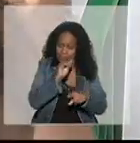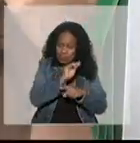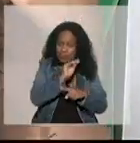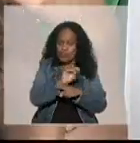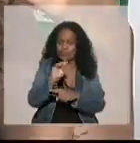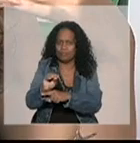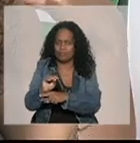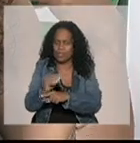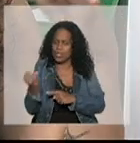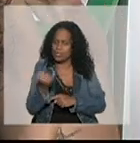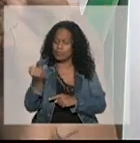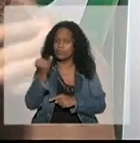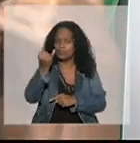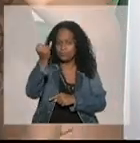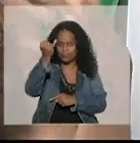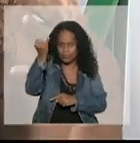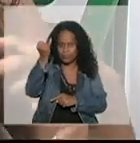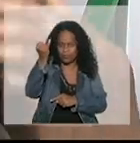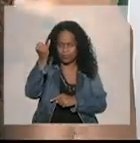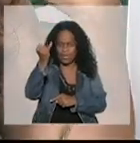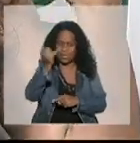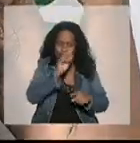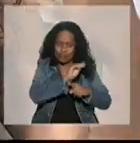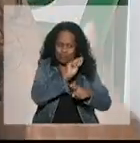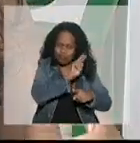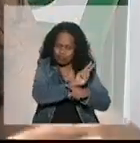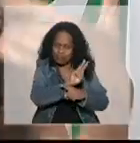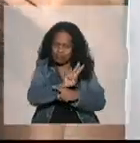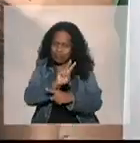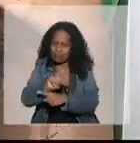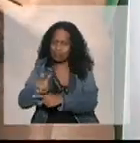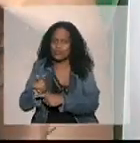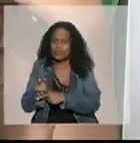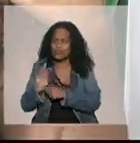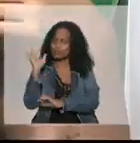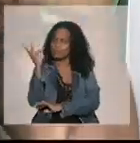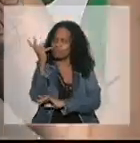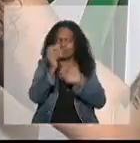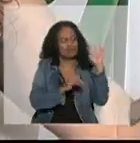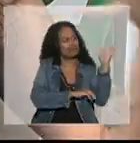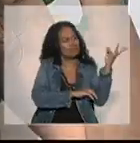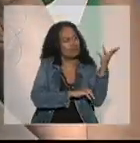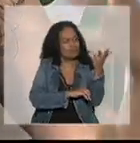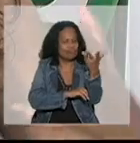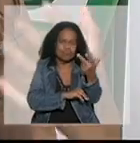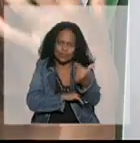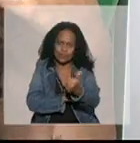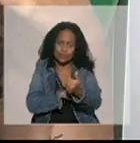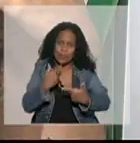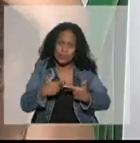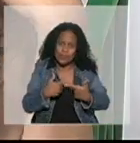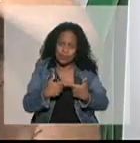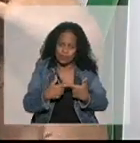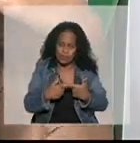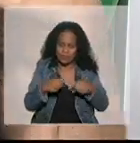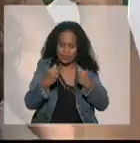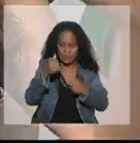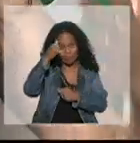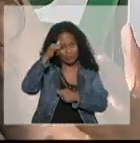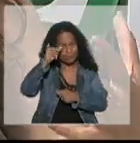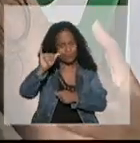assim, eu acho que também é muito importante lembrar da preservação do meio ambiente. O que falou de não pegar demais, eu acho que a gente está no